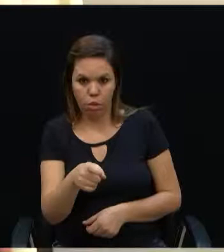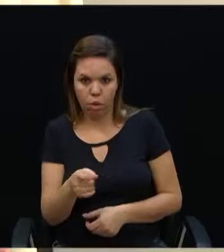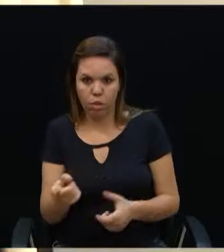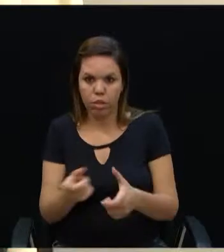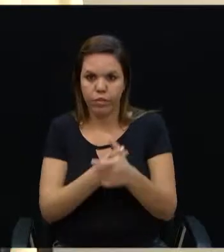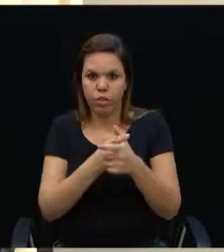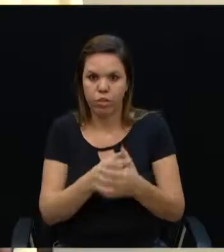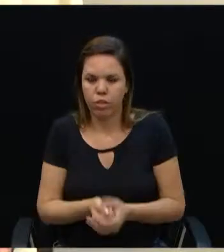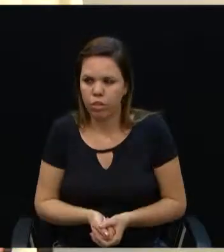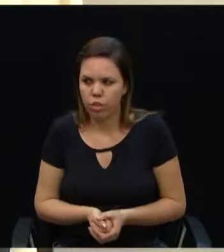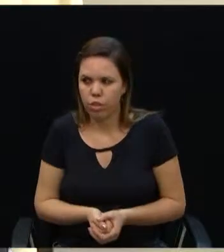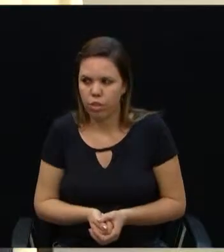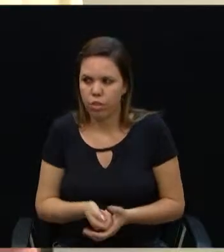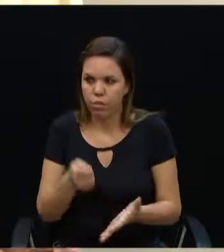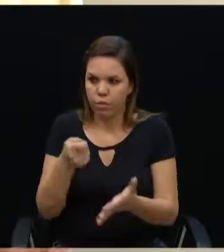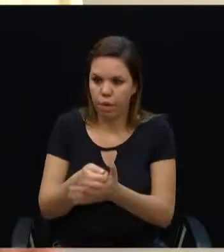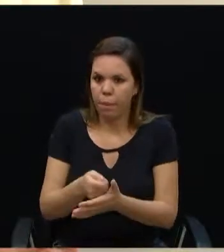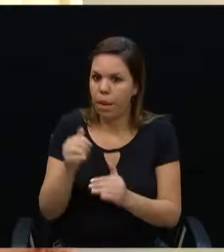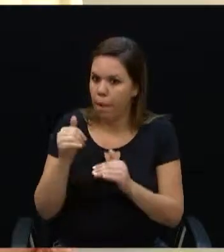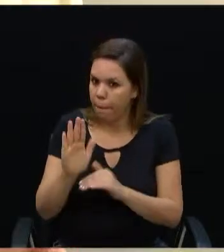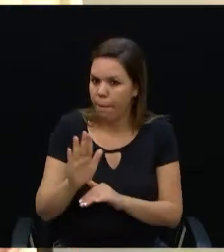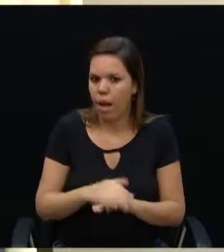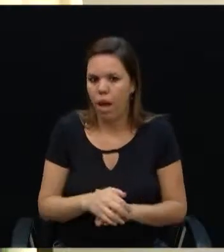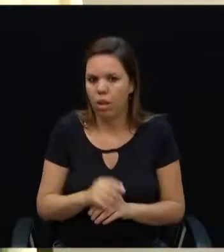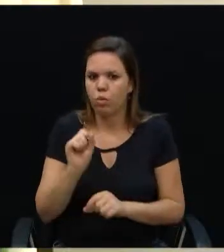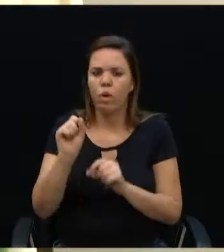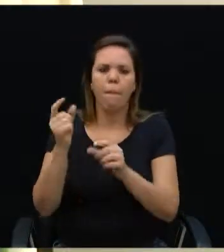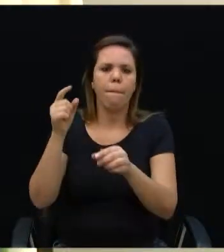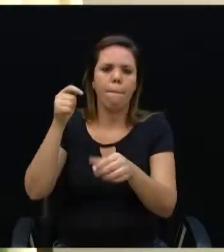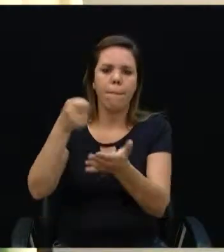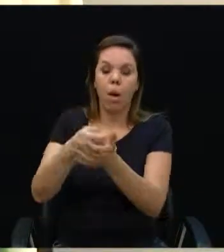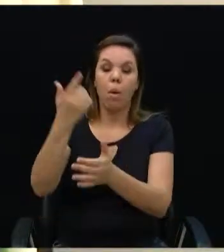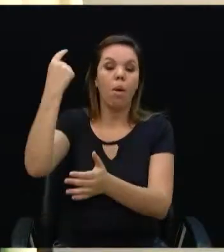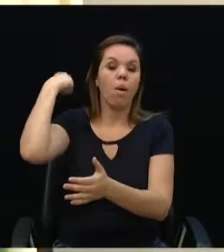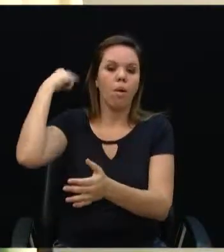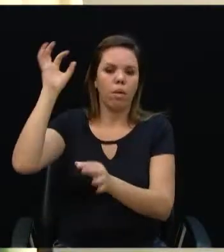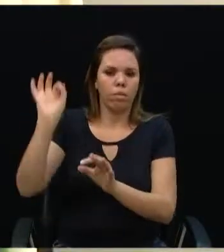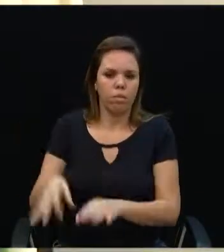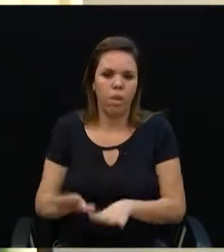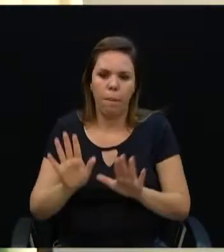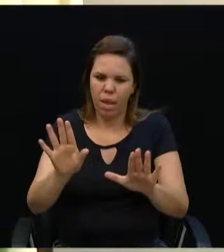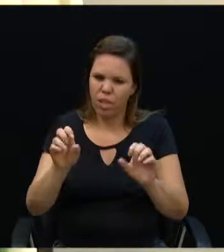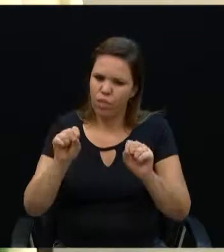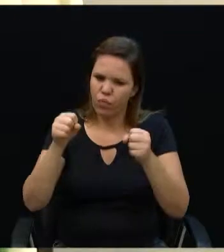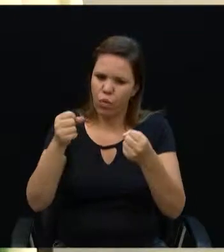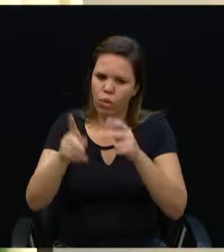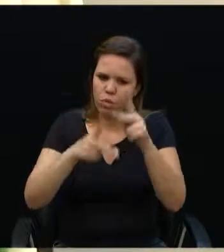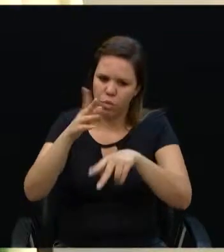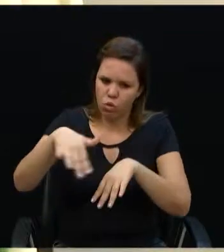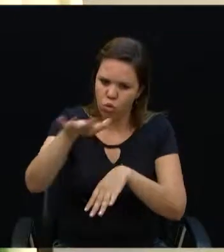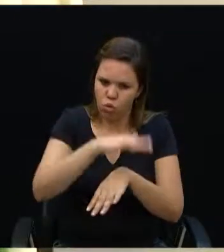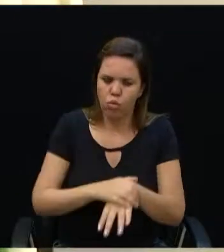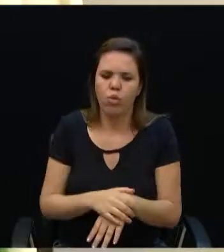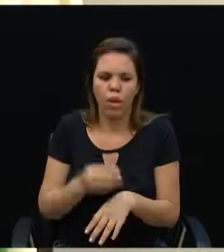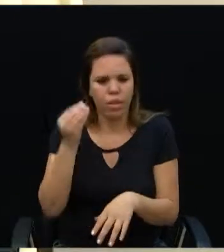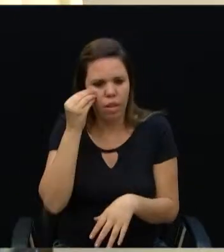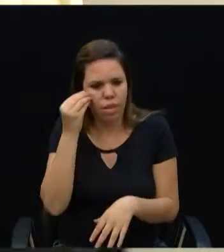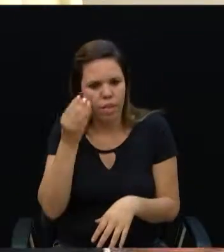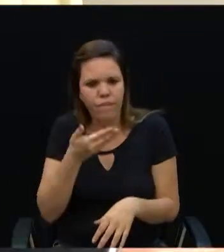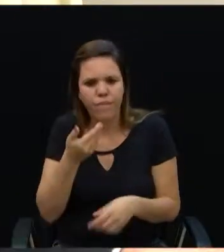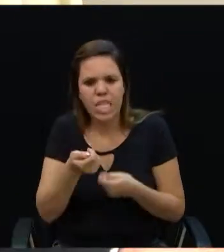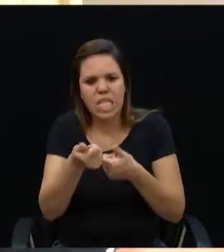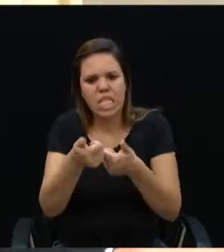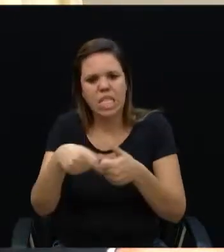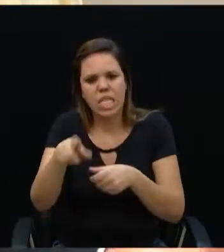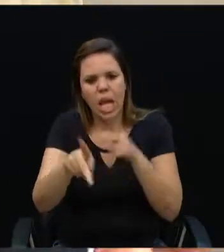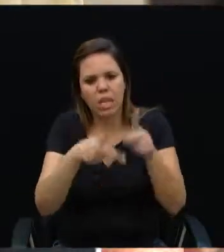vai pagar mais do que se ele tivesse pago na época correta. Mas é um esforço do município no sentido de tentar facilitar